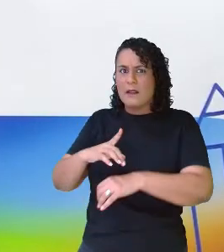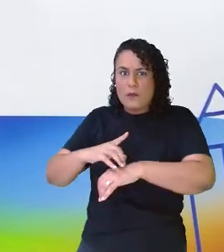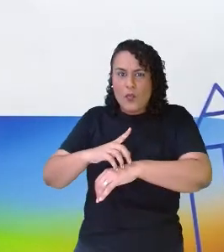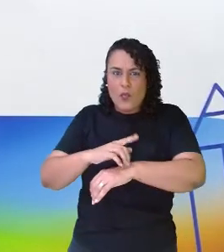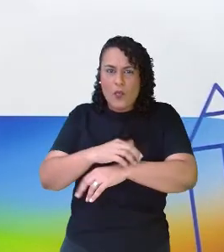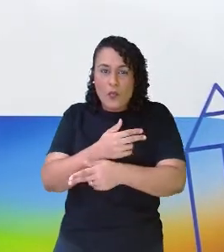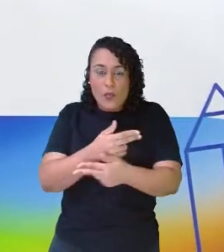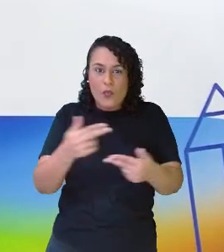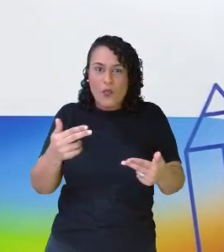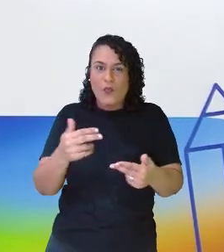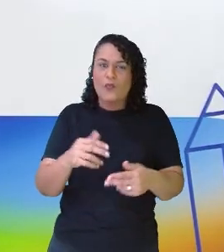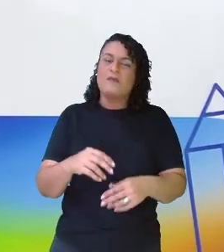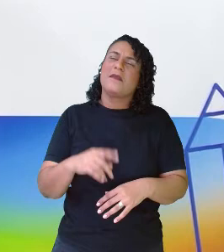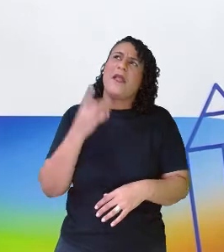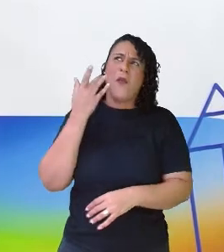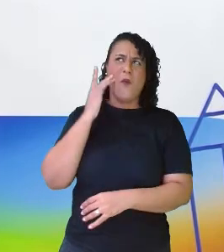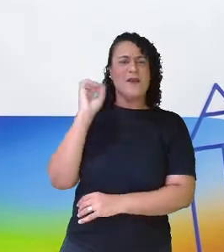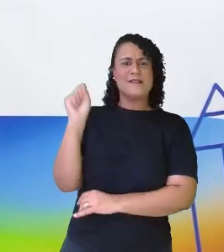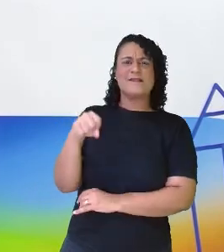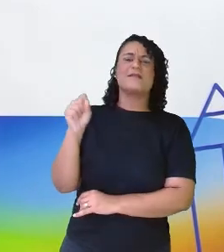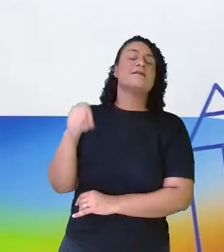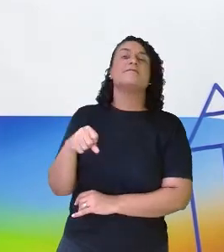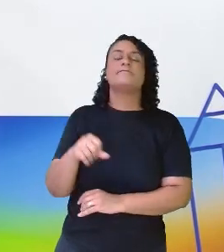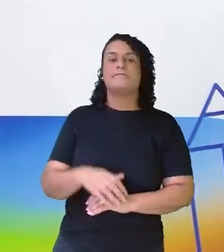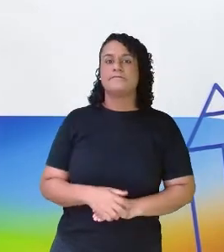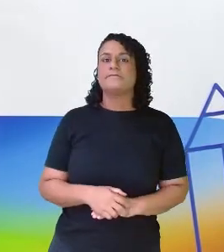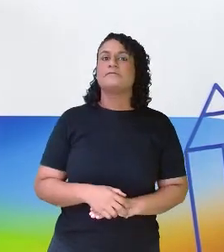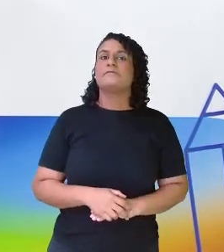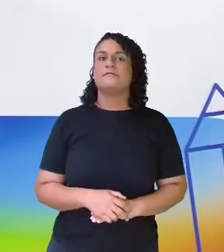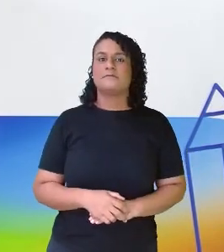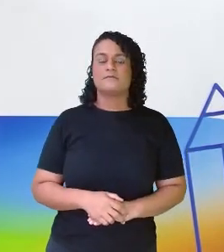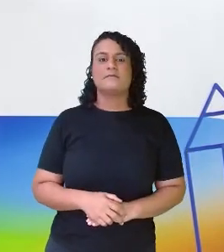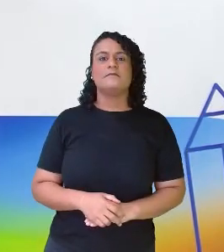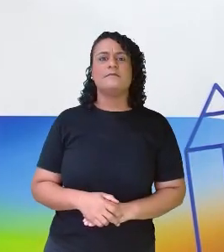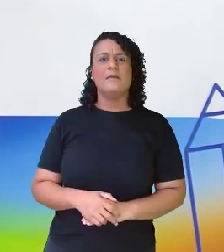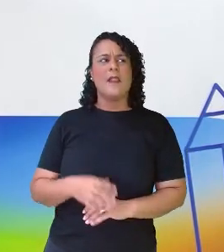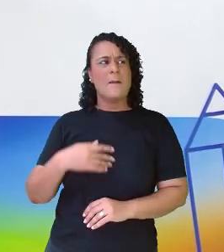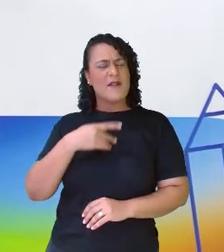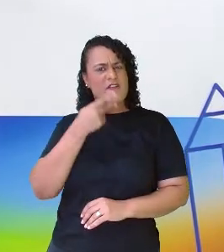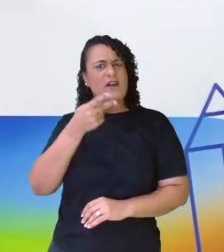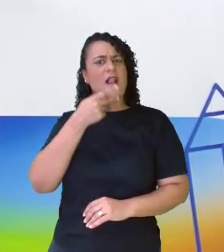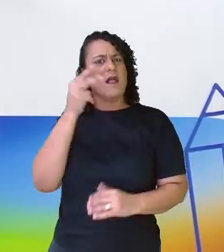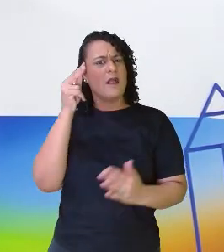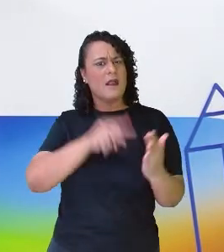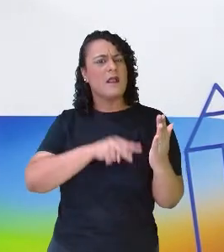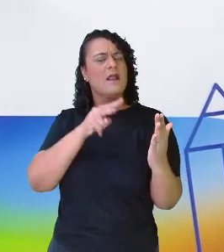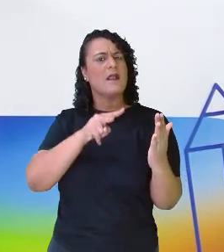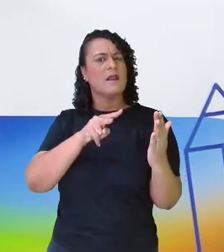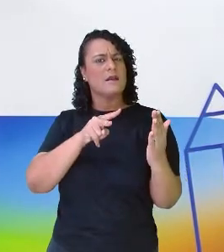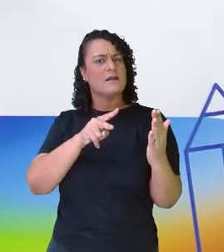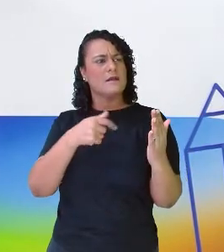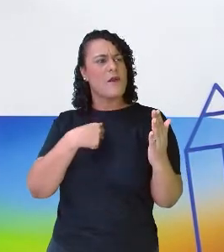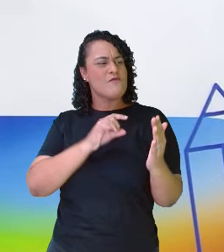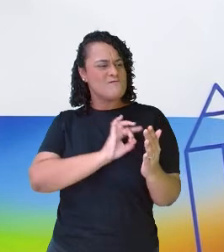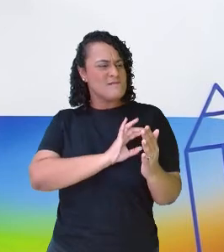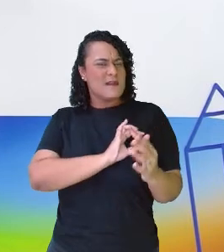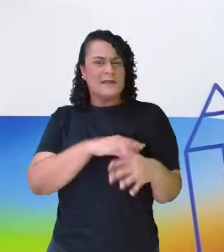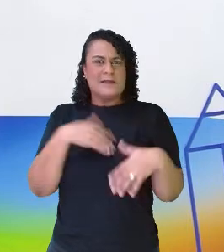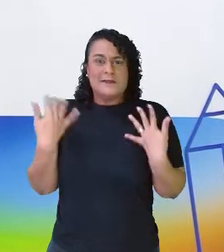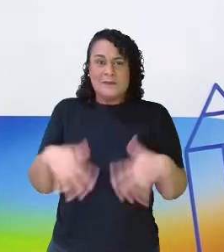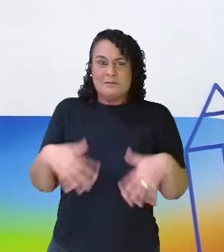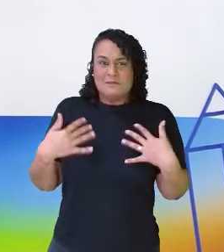não... a professora é para dizer, para ler que eu sou medrosa, mas eu não entendi, até perguntei. Não se preocupe não, Ana, tá tudo